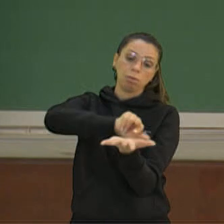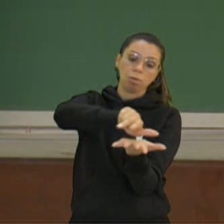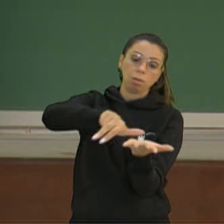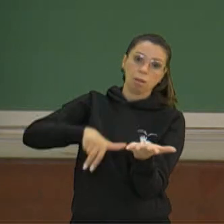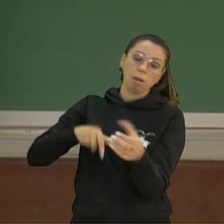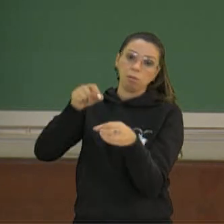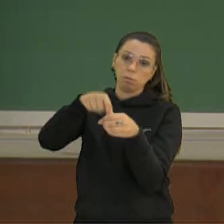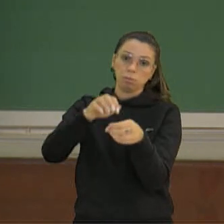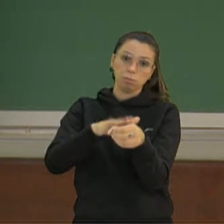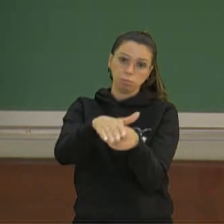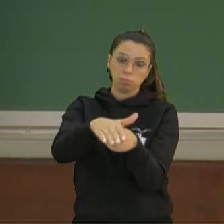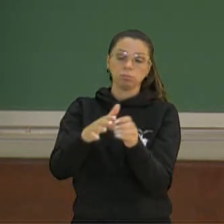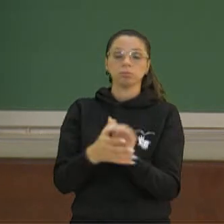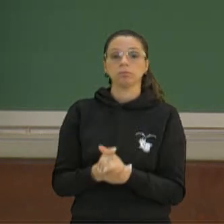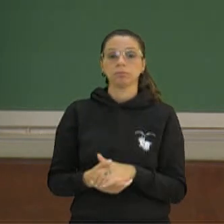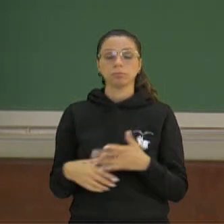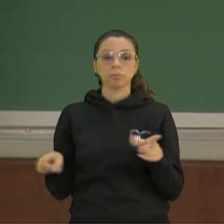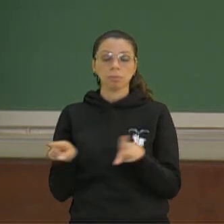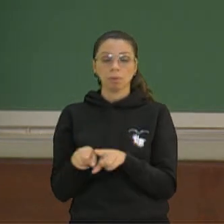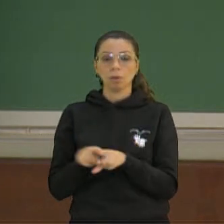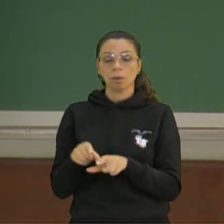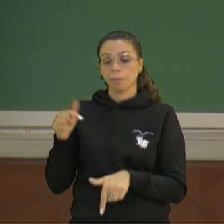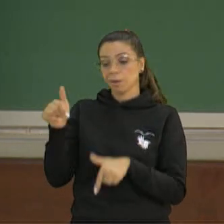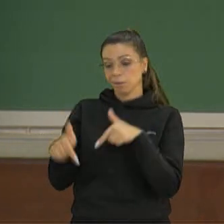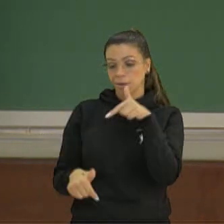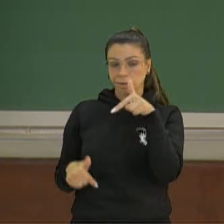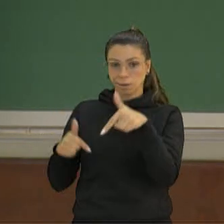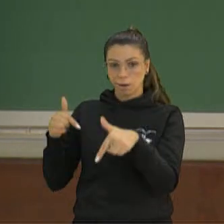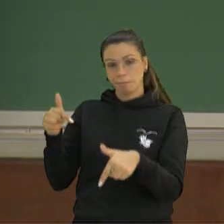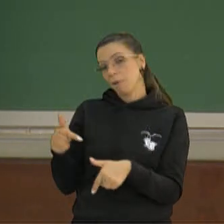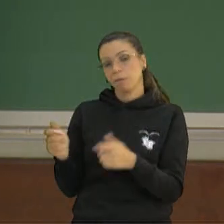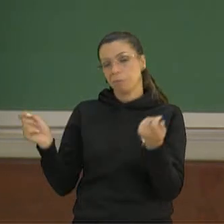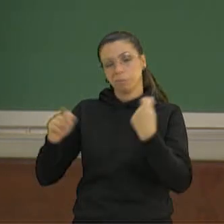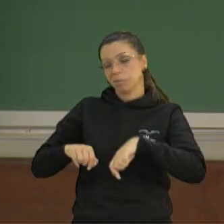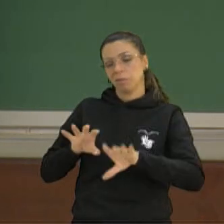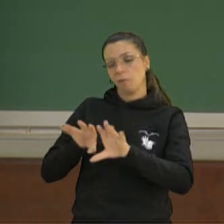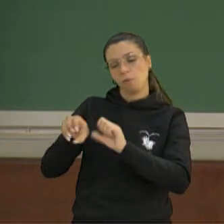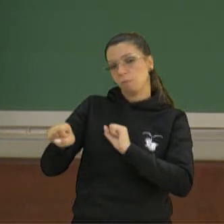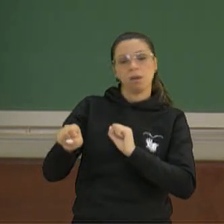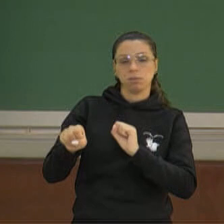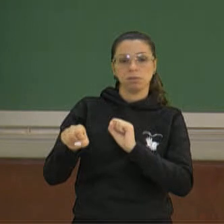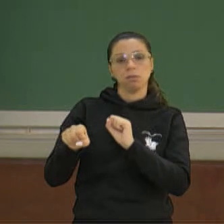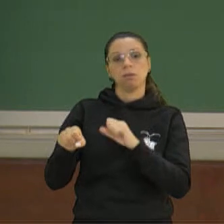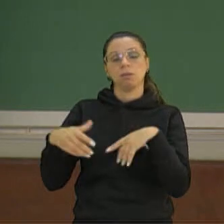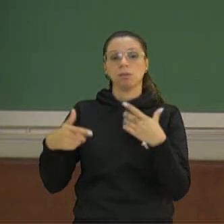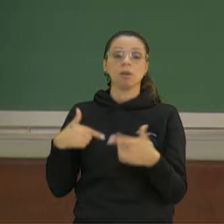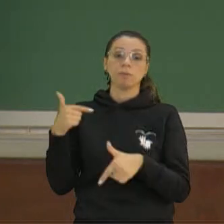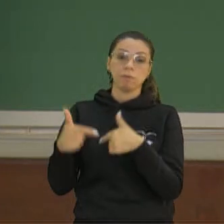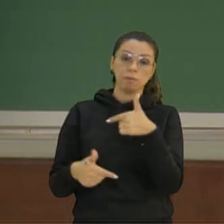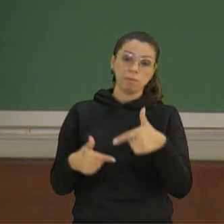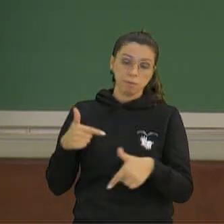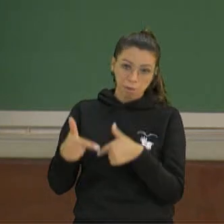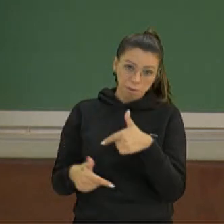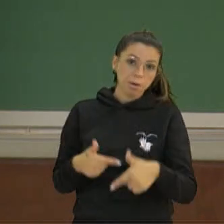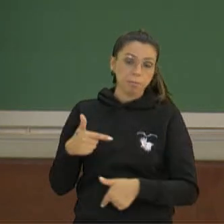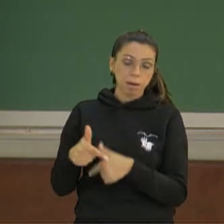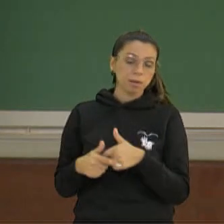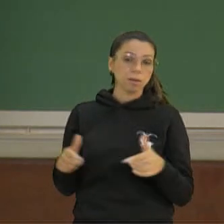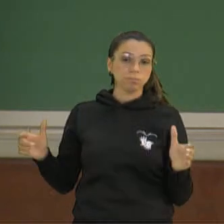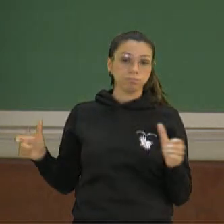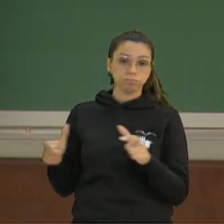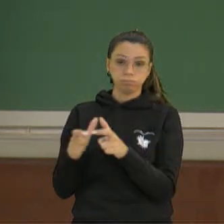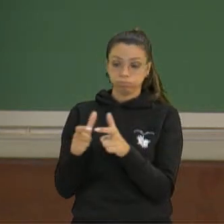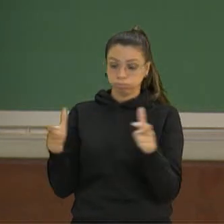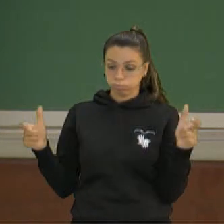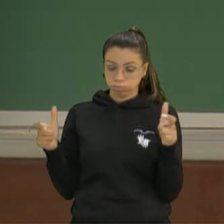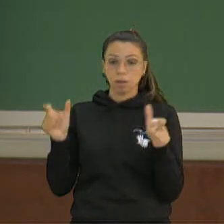A produção é realizada por mão de obra não qualificada e aí ela vai empregar uma quantidade maior de